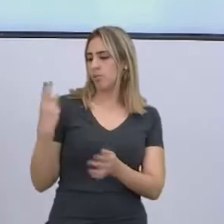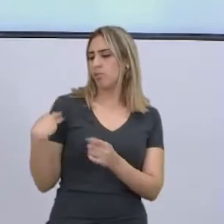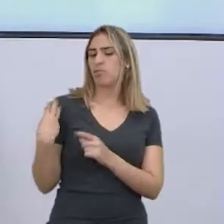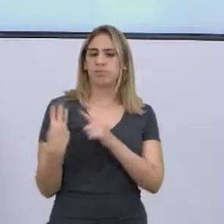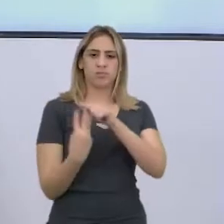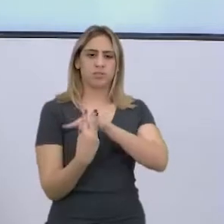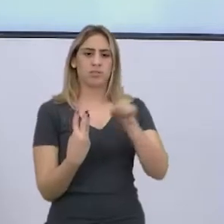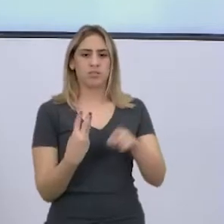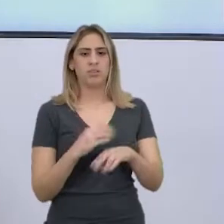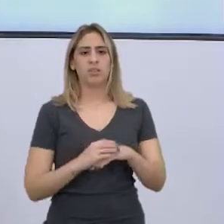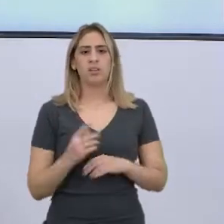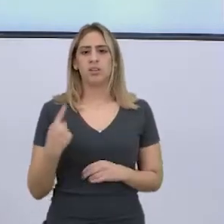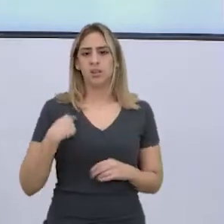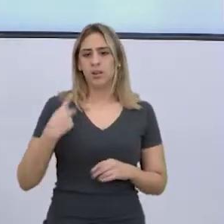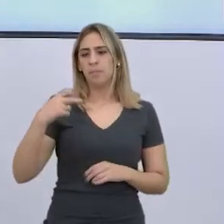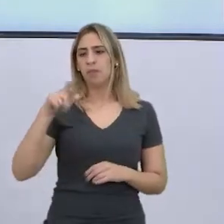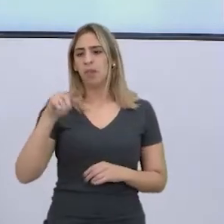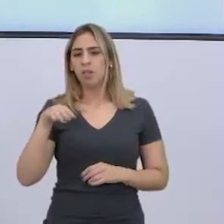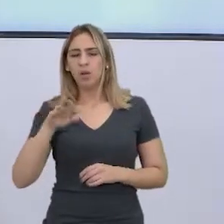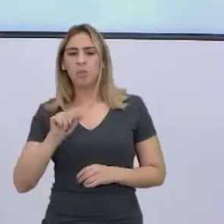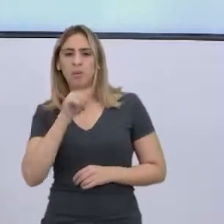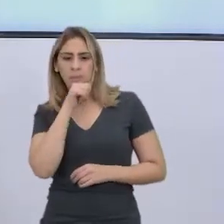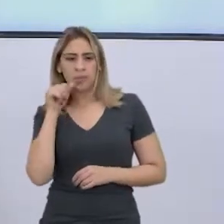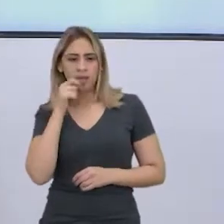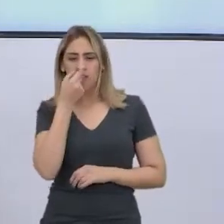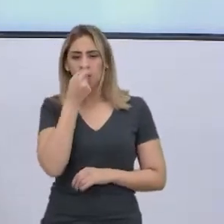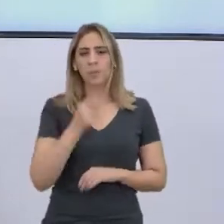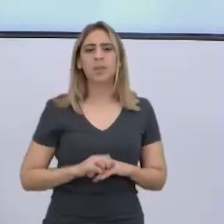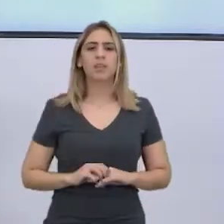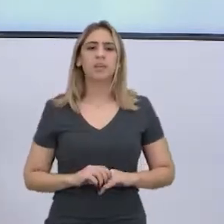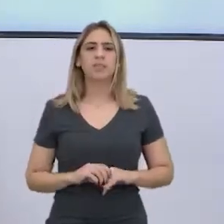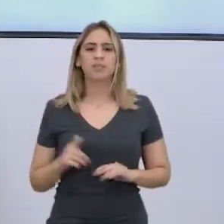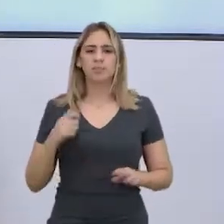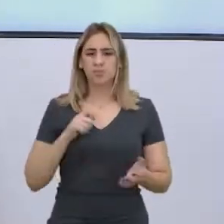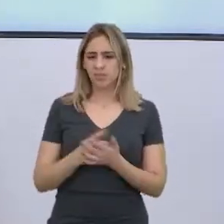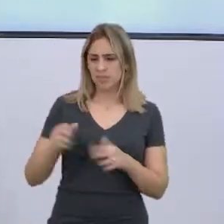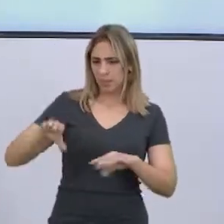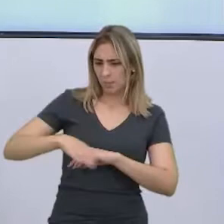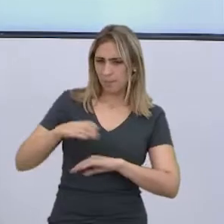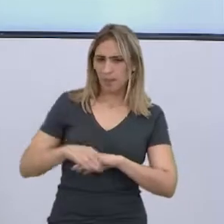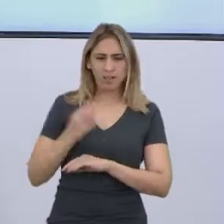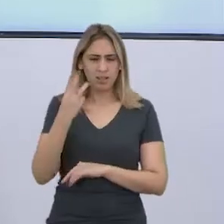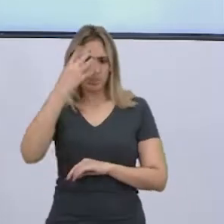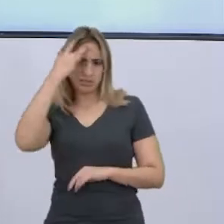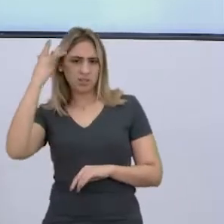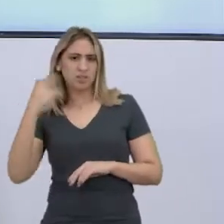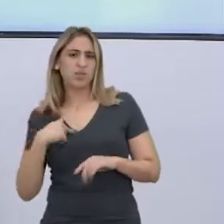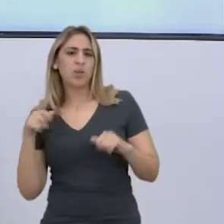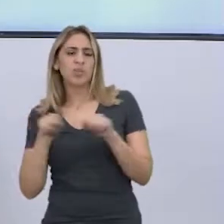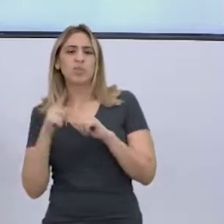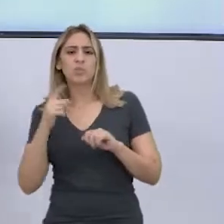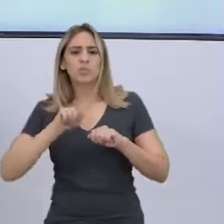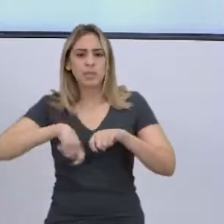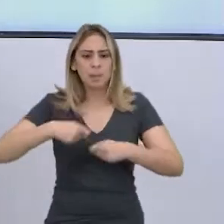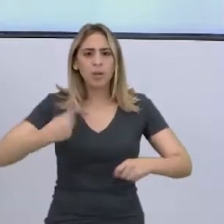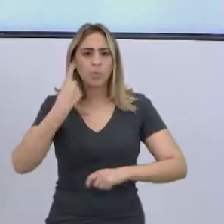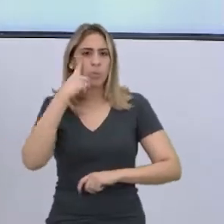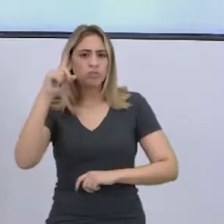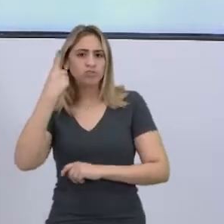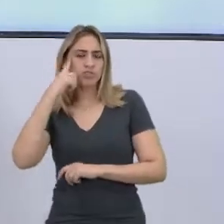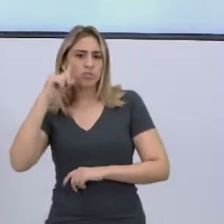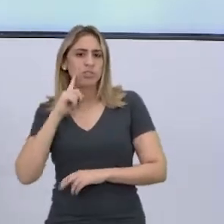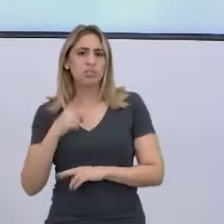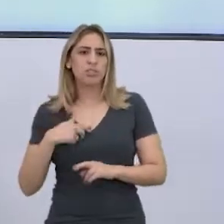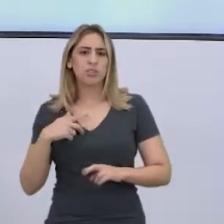Só que, cara, pra gente fazer um sapato manualmente, mesmo em 3 pessoas, pra gente fazer, assim, vamos dizer, um par por dia, porque tem que